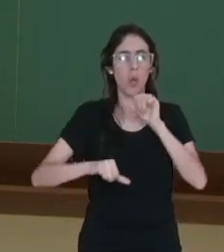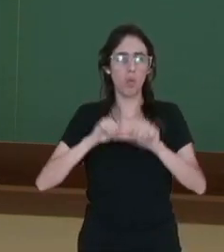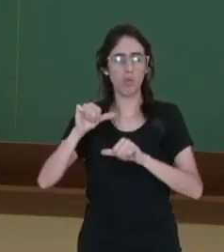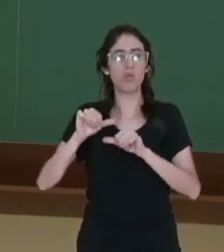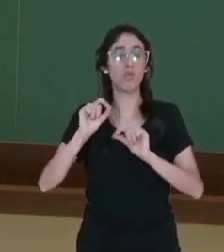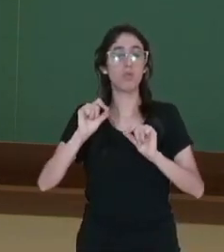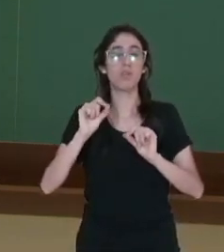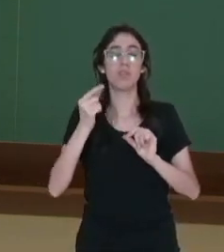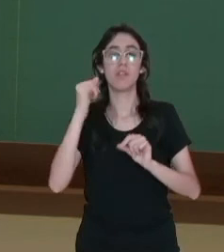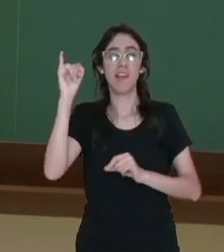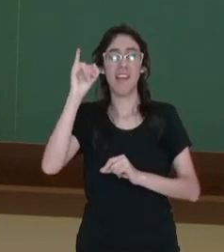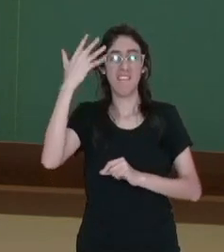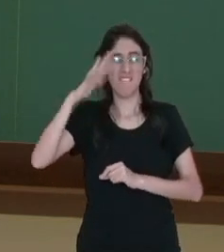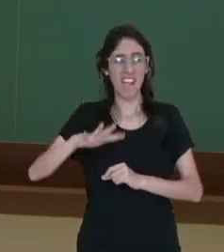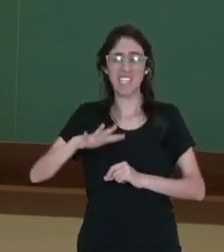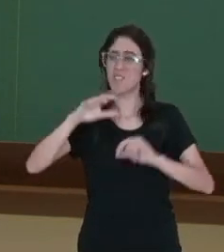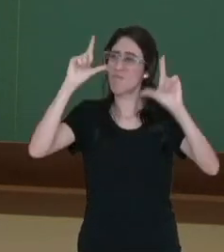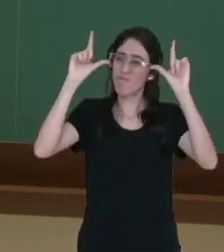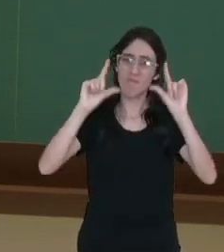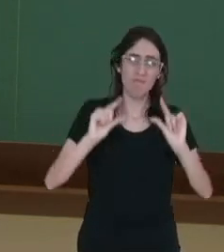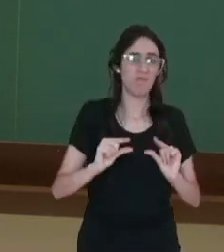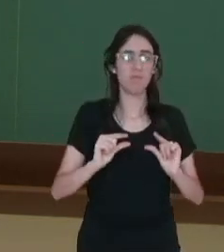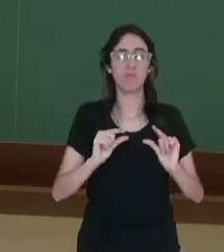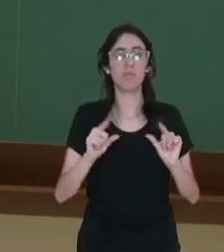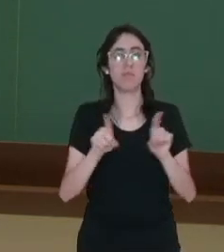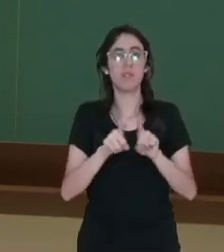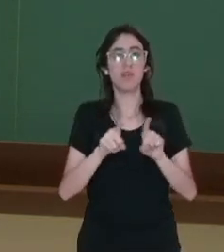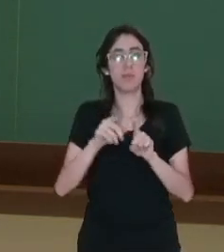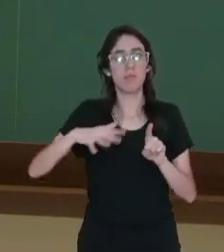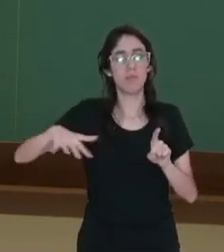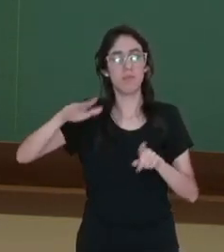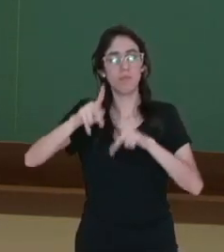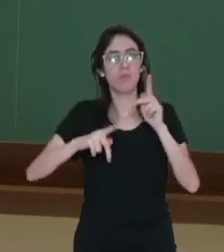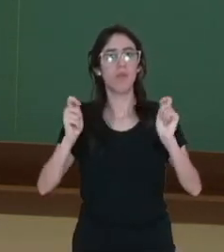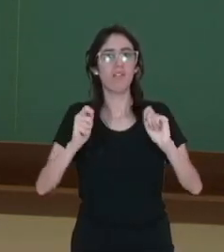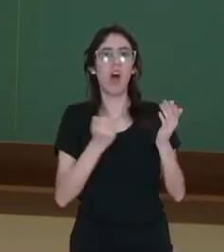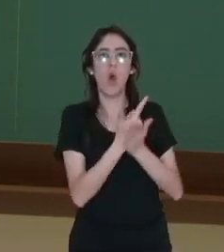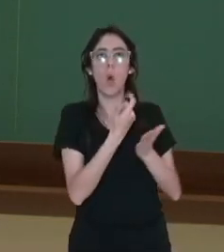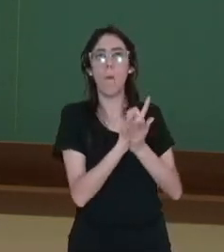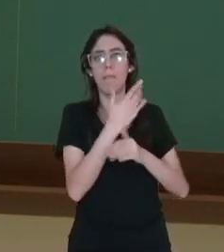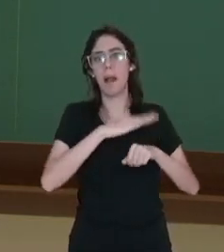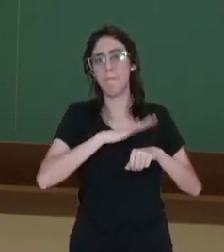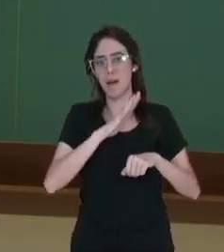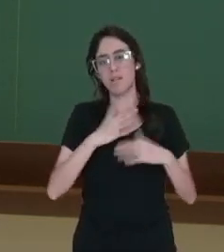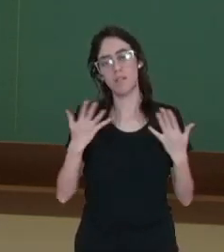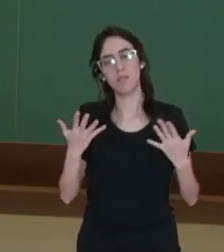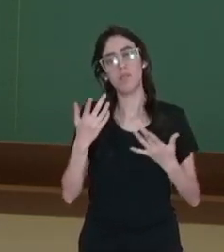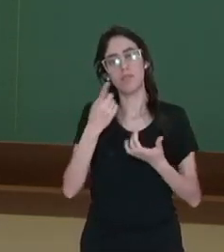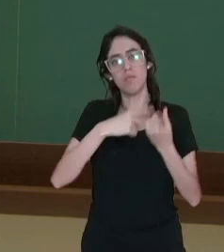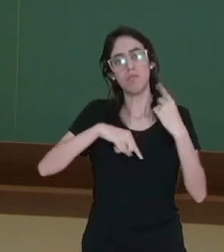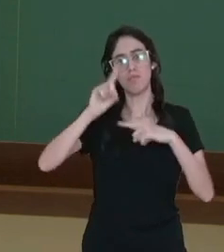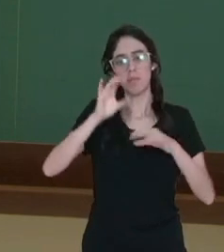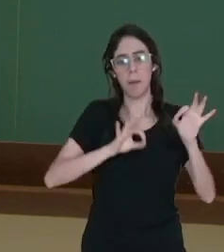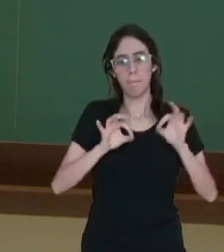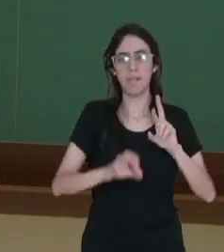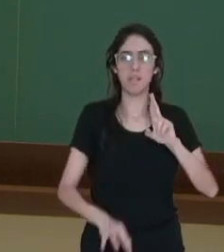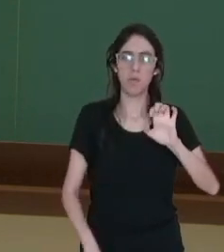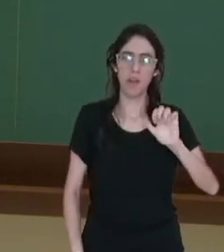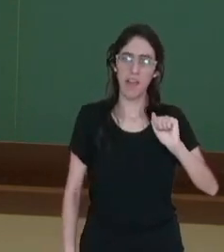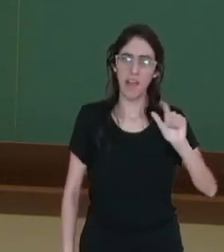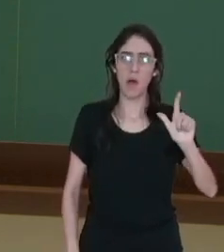diminuir a inflação, aumentando o poder de compra da população. Então, o sucesso do Plano Real, primeiro ponto. Ainda,